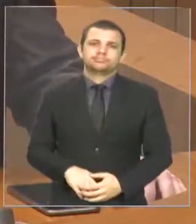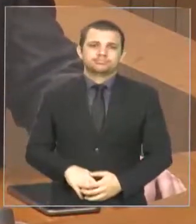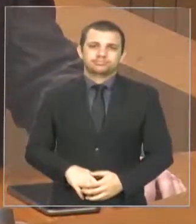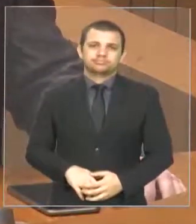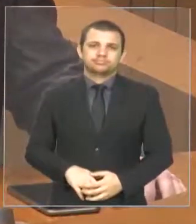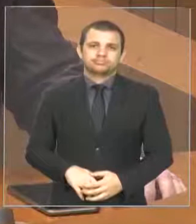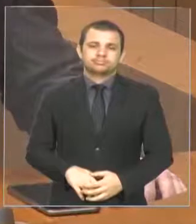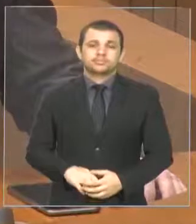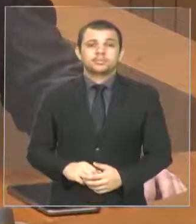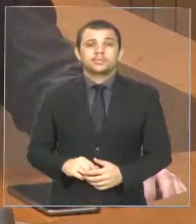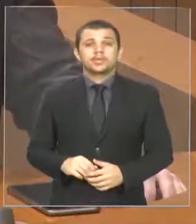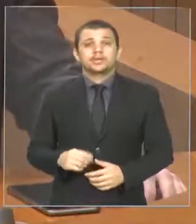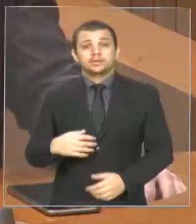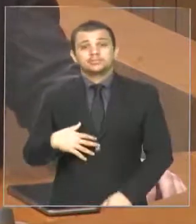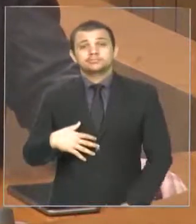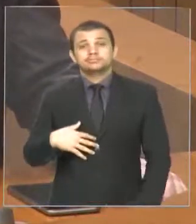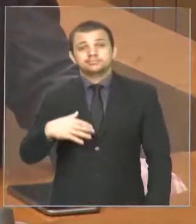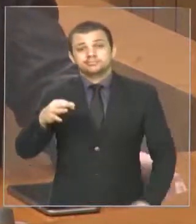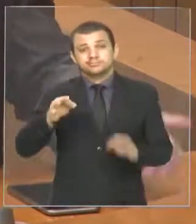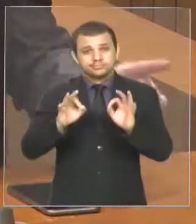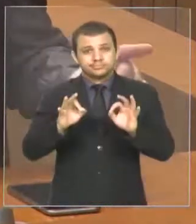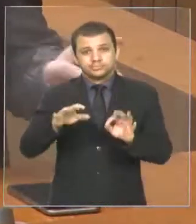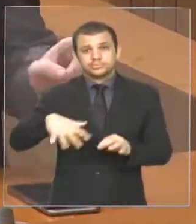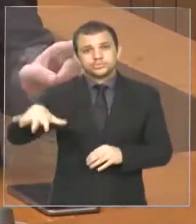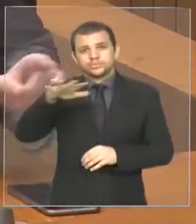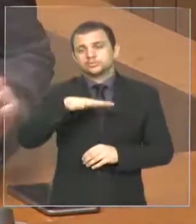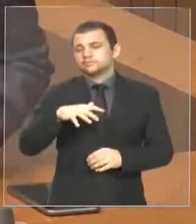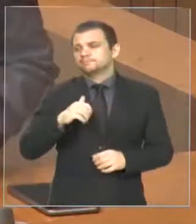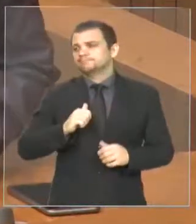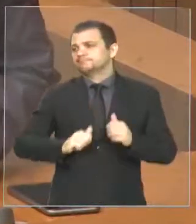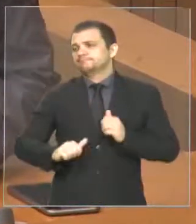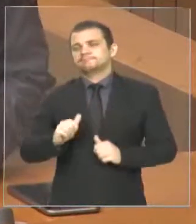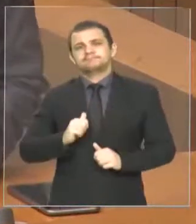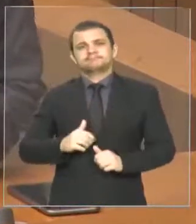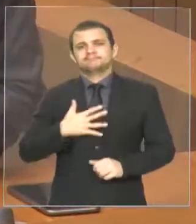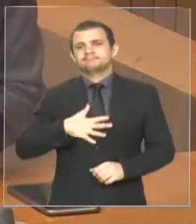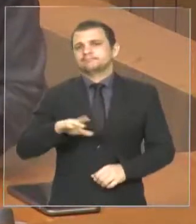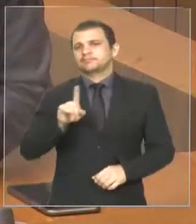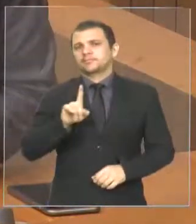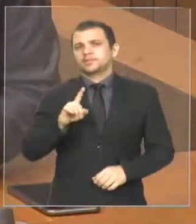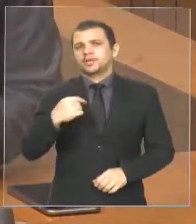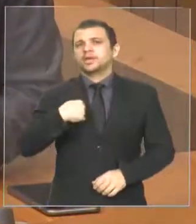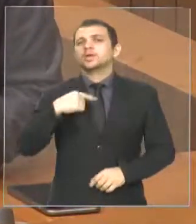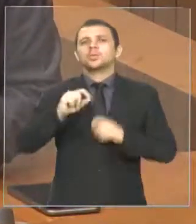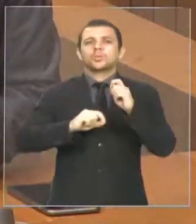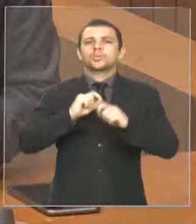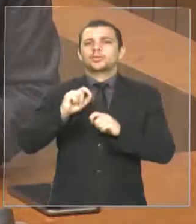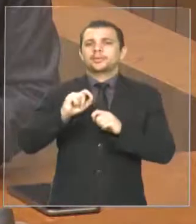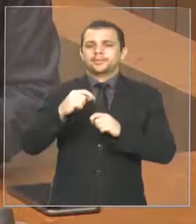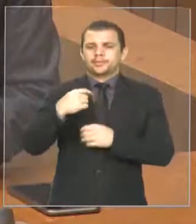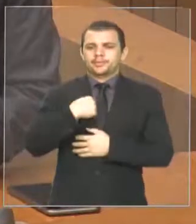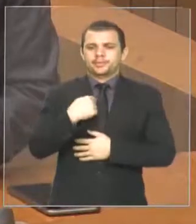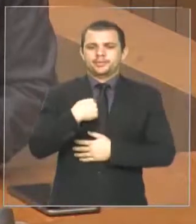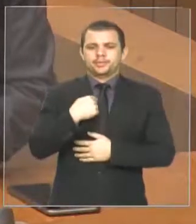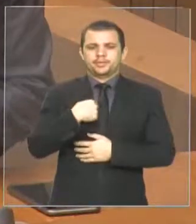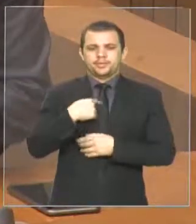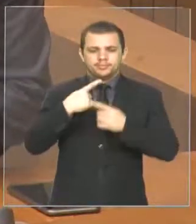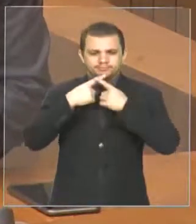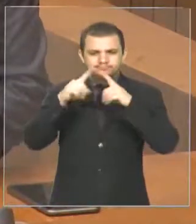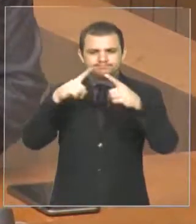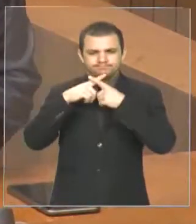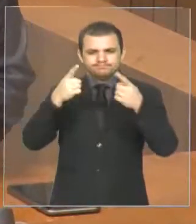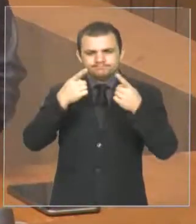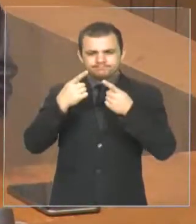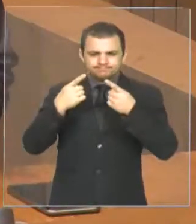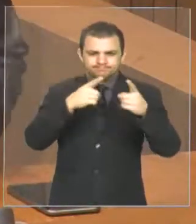é causa a todos indignação, e isso aqui não é um protesto nem de longe contra o